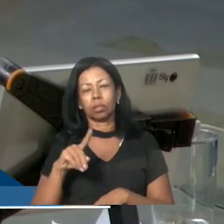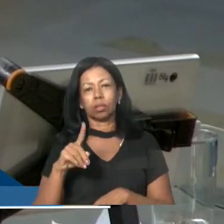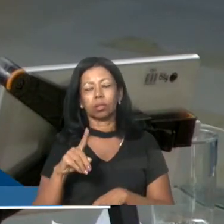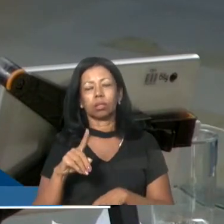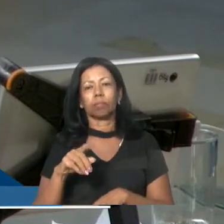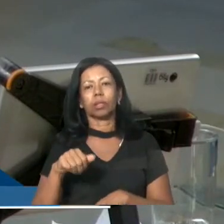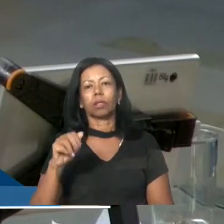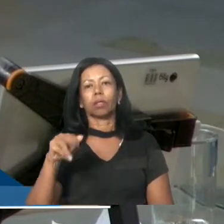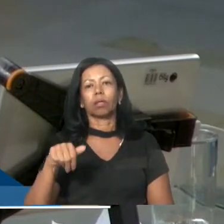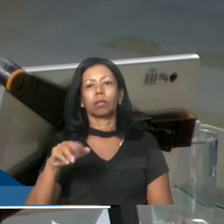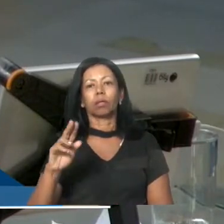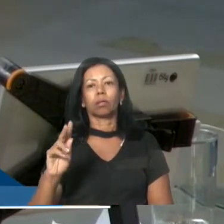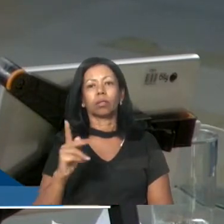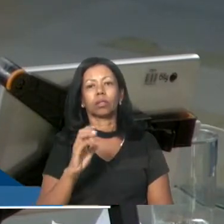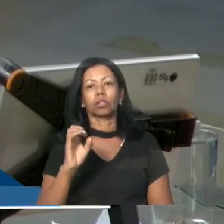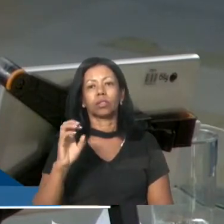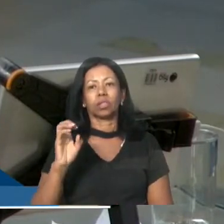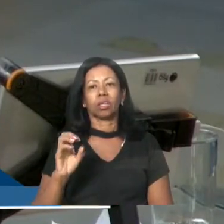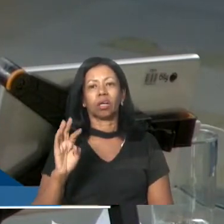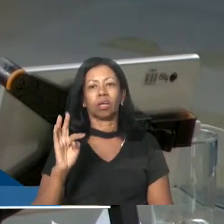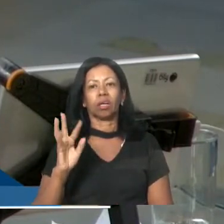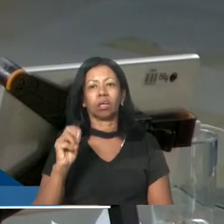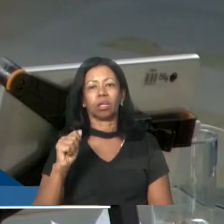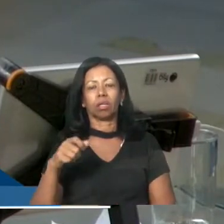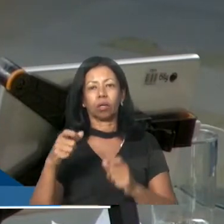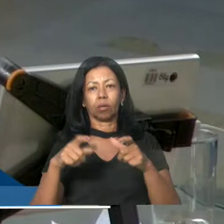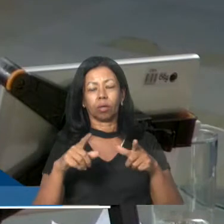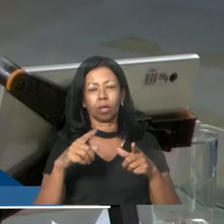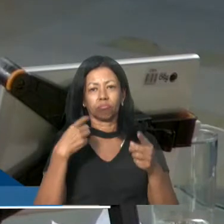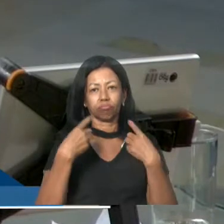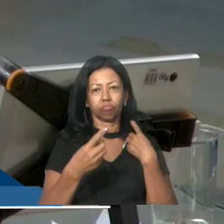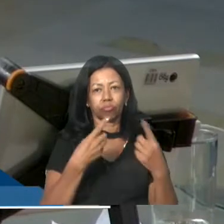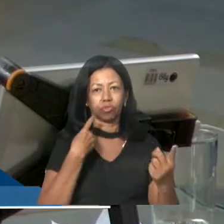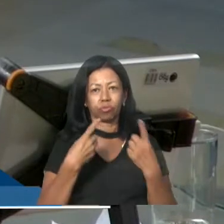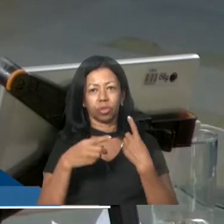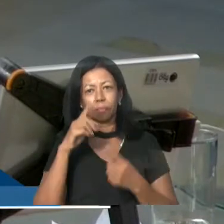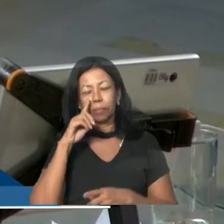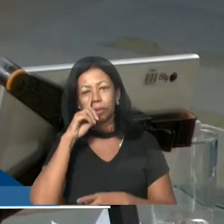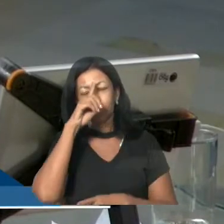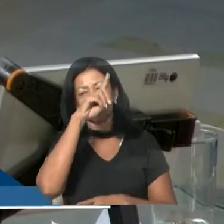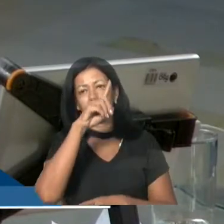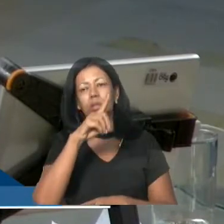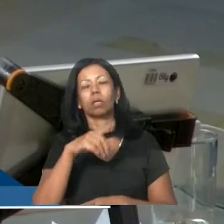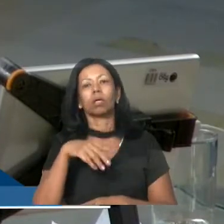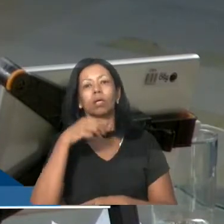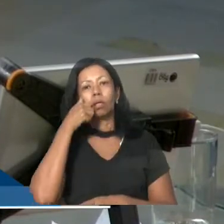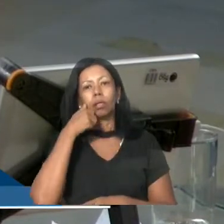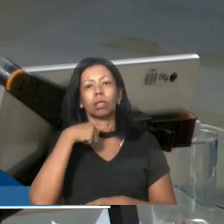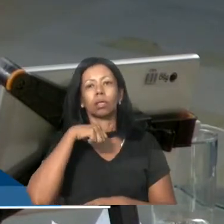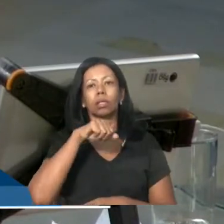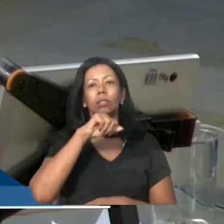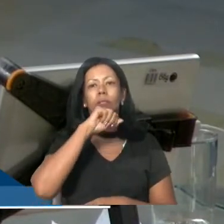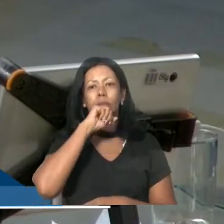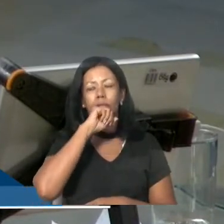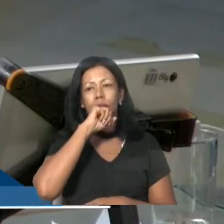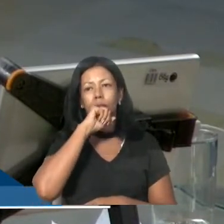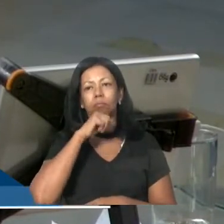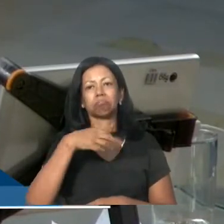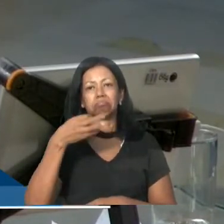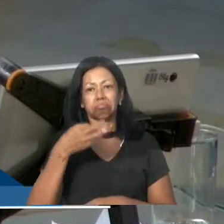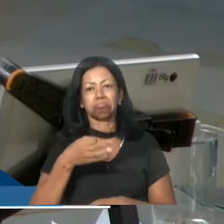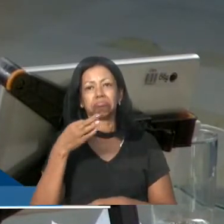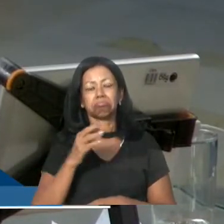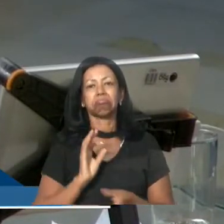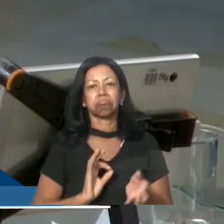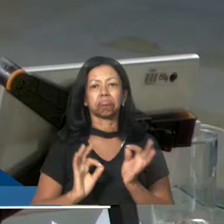destino a Anchieta, aquele trecho de serra muito perigoso, e as mães, super legítimo, fizeram um movimento orgânico